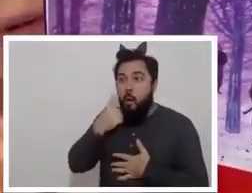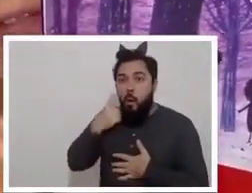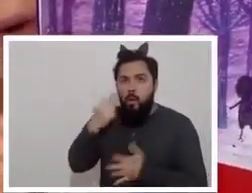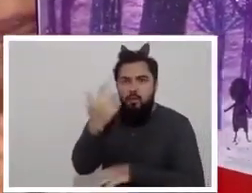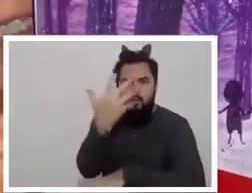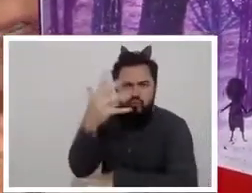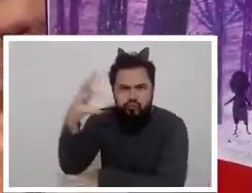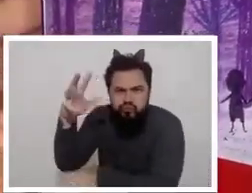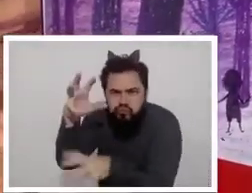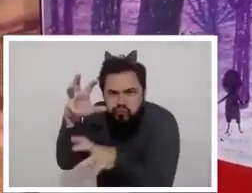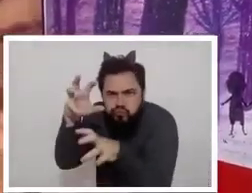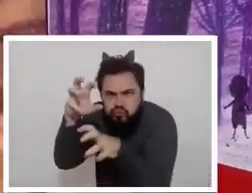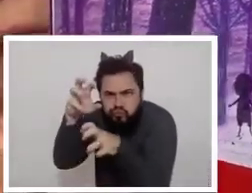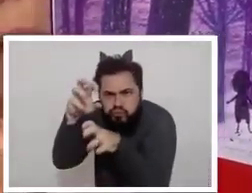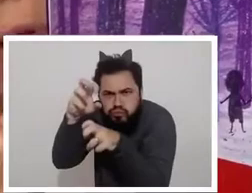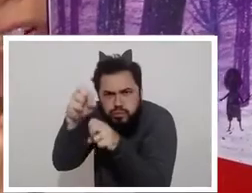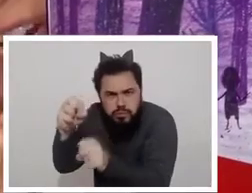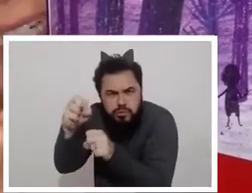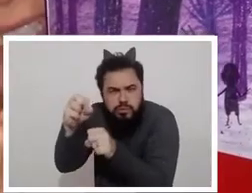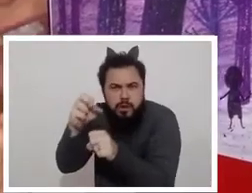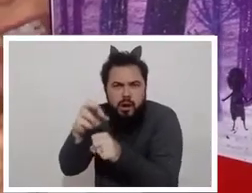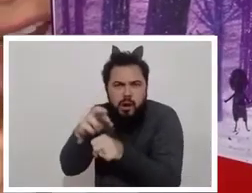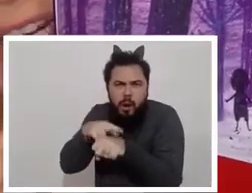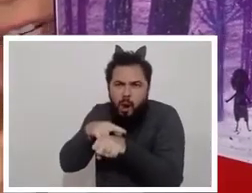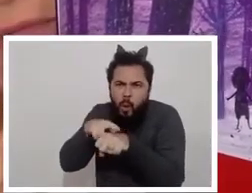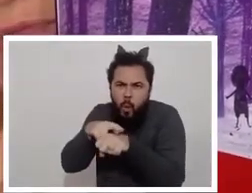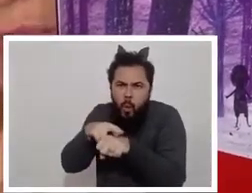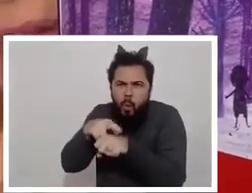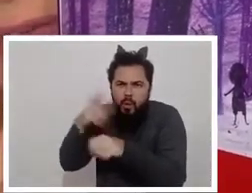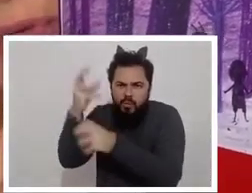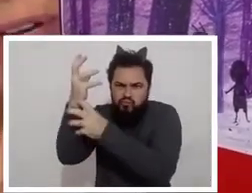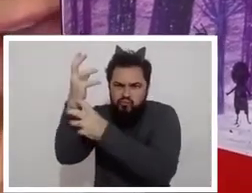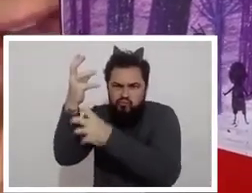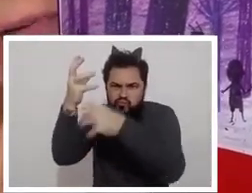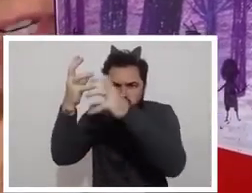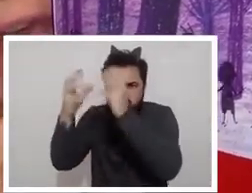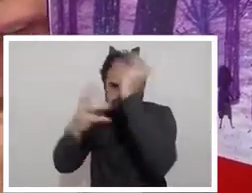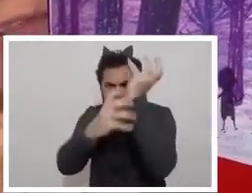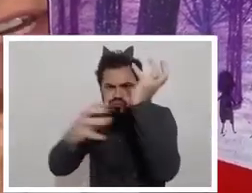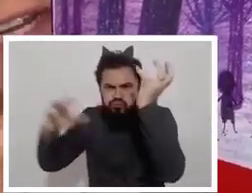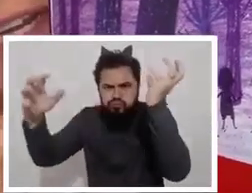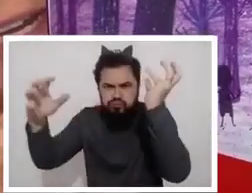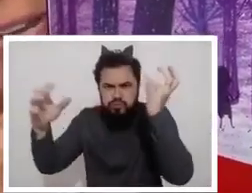agora a roxa muito